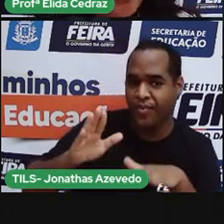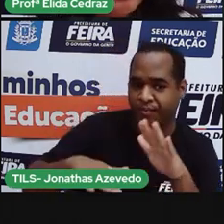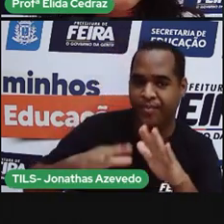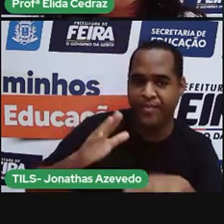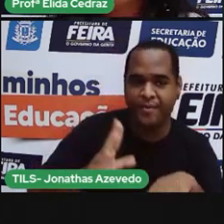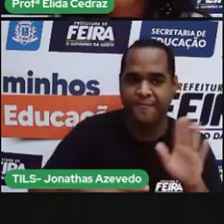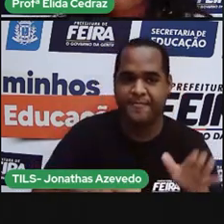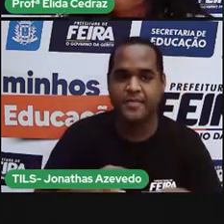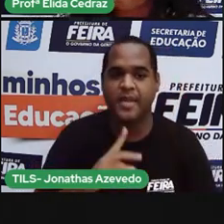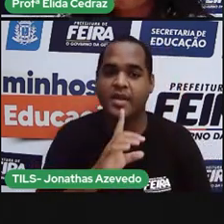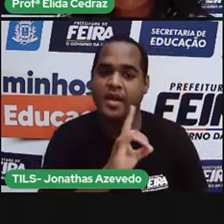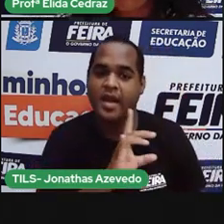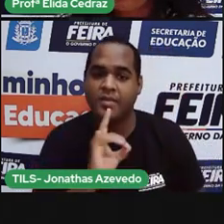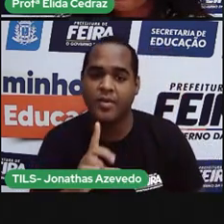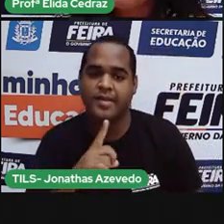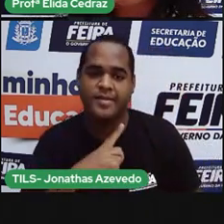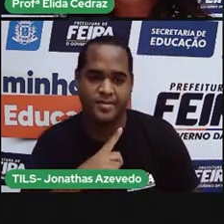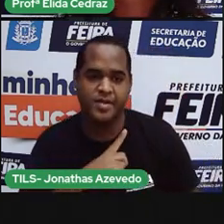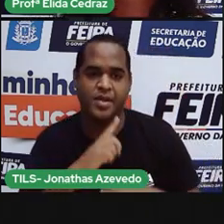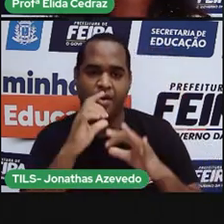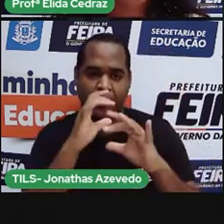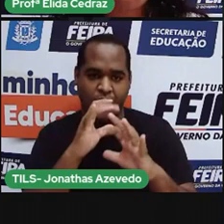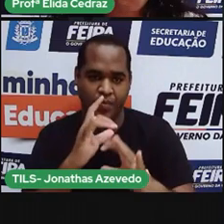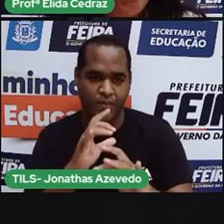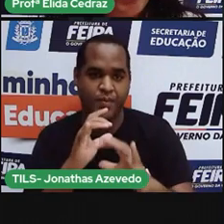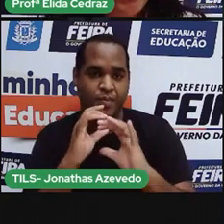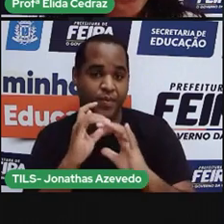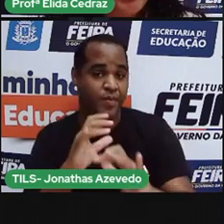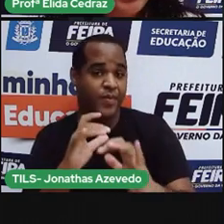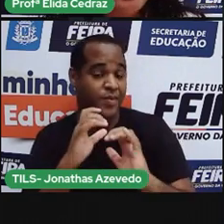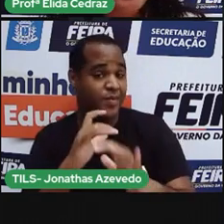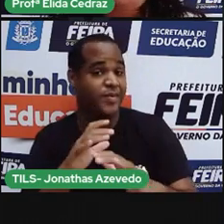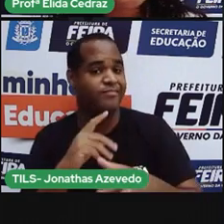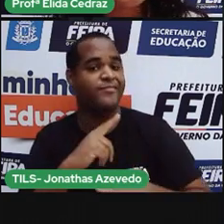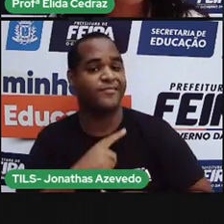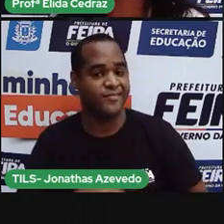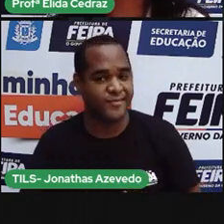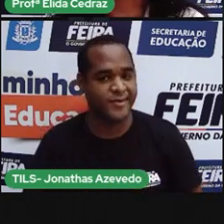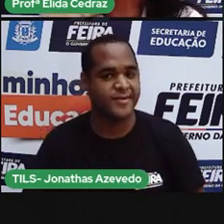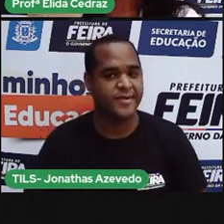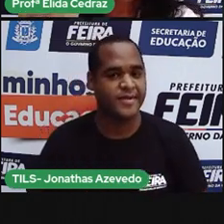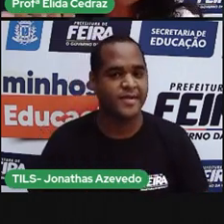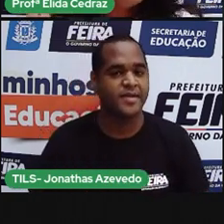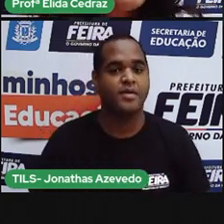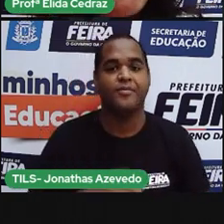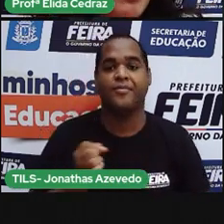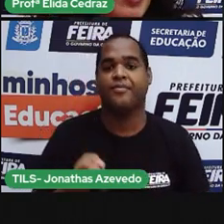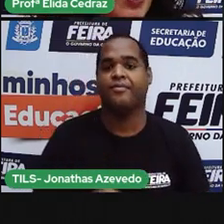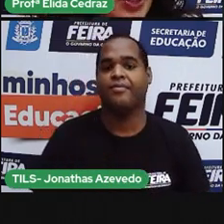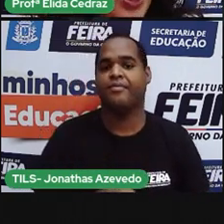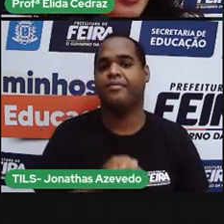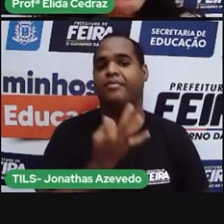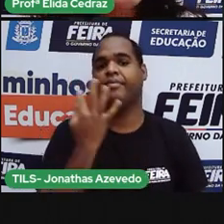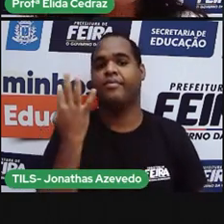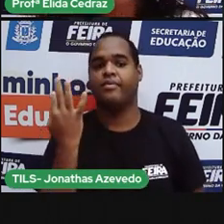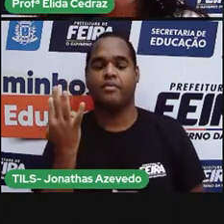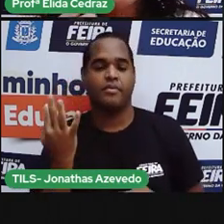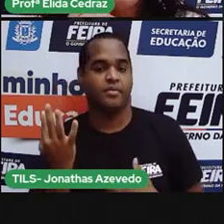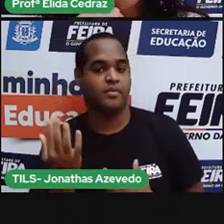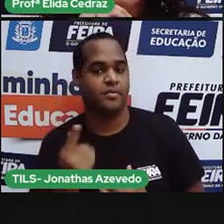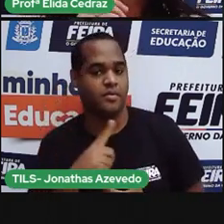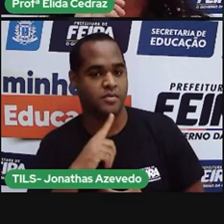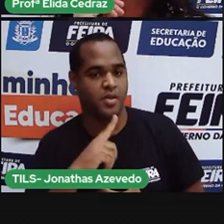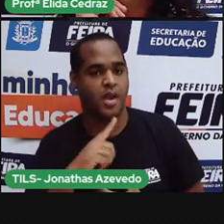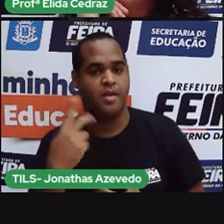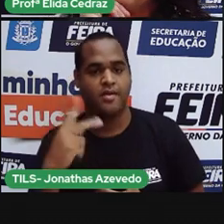tambor. Cada borboleta tinha uma corneta. Quantos instrumentos tinha